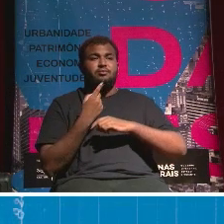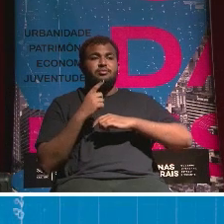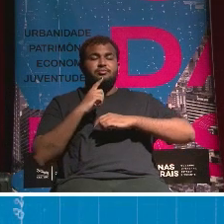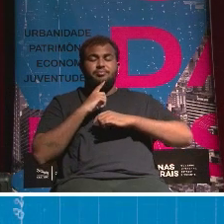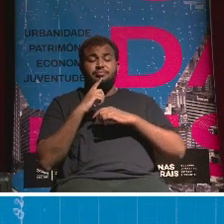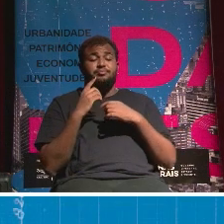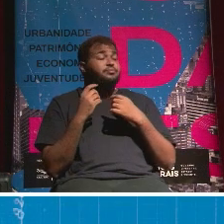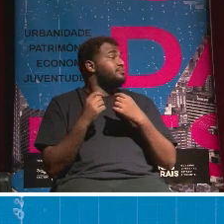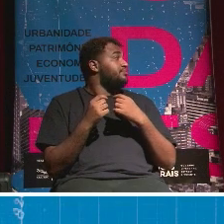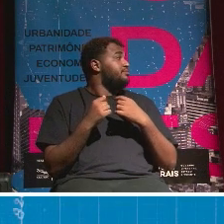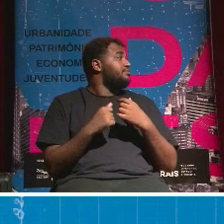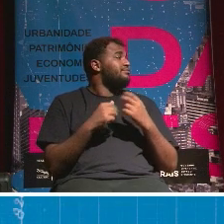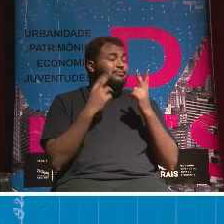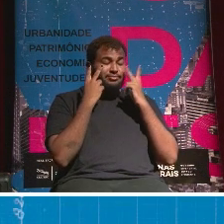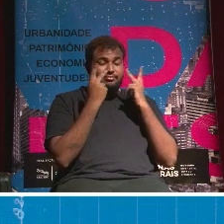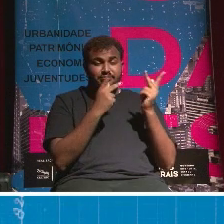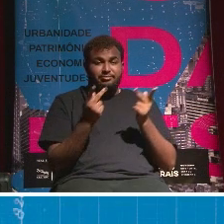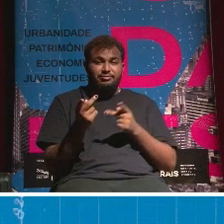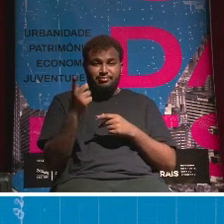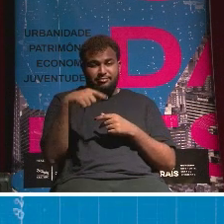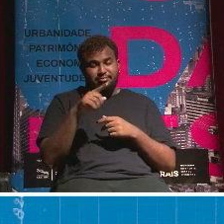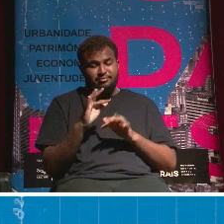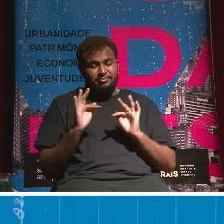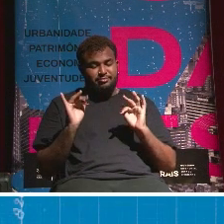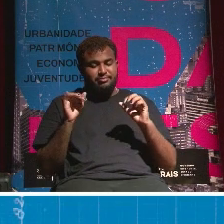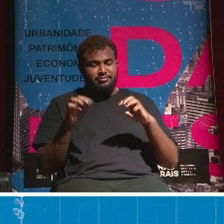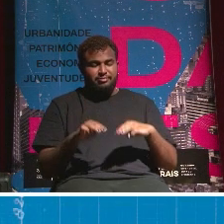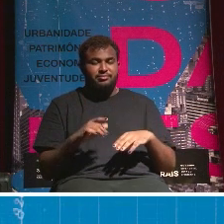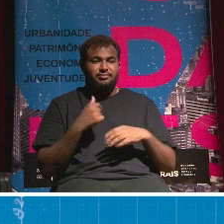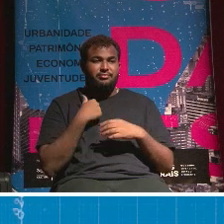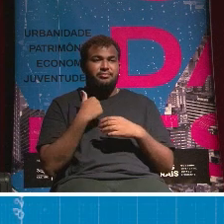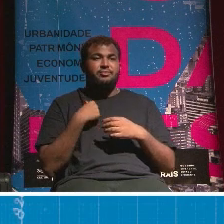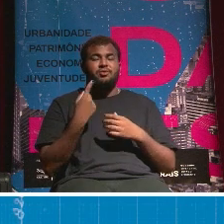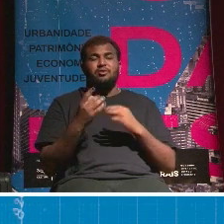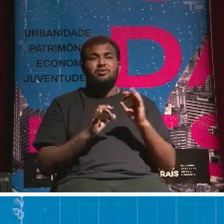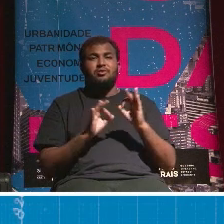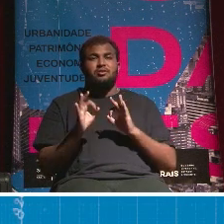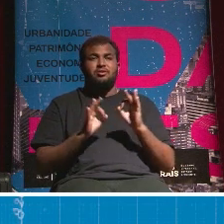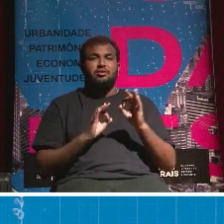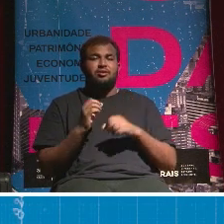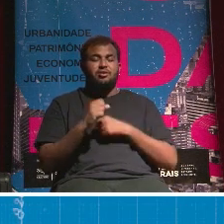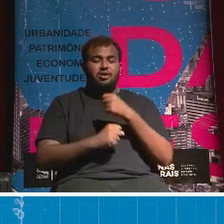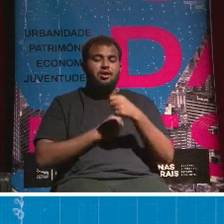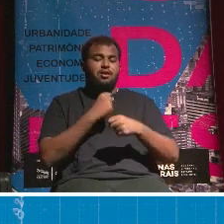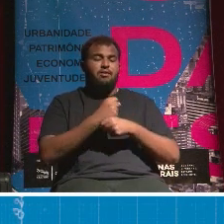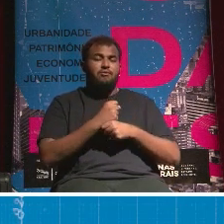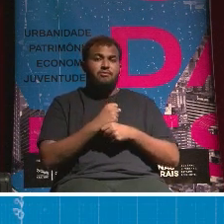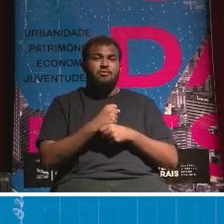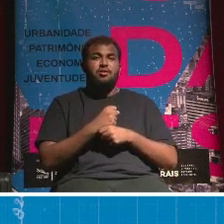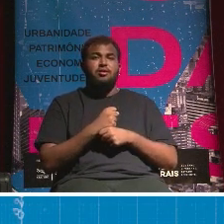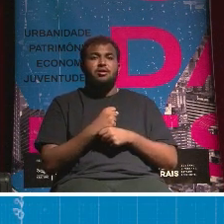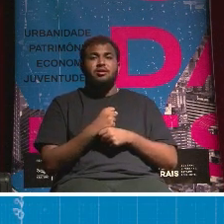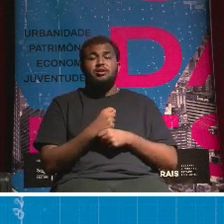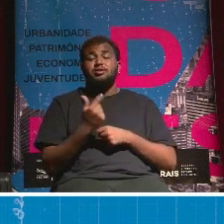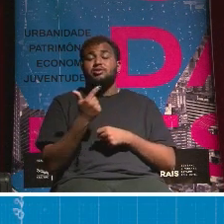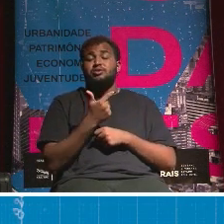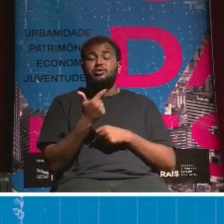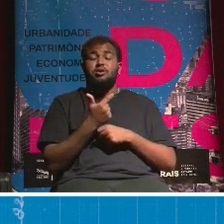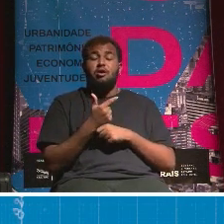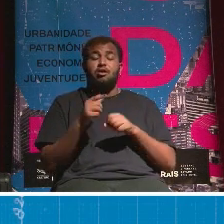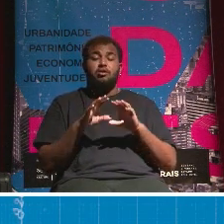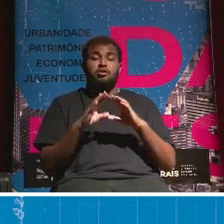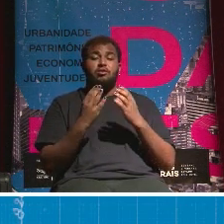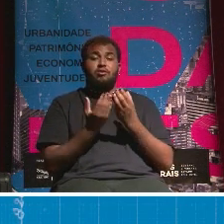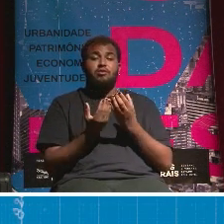apurar. Convido vocês, e encerro minha fala, dizendo que nós vamos organizar o ano que vem a segunda conferência